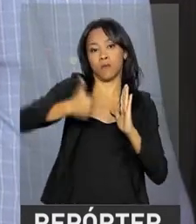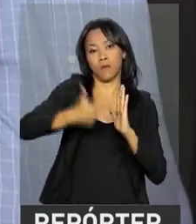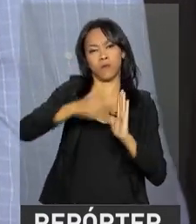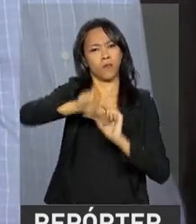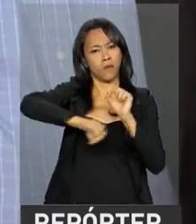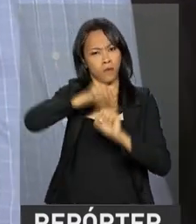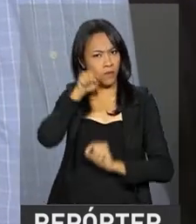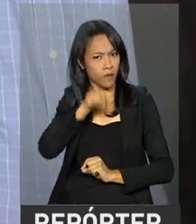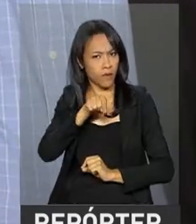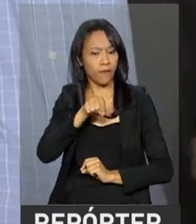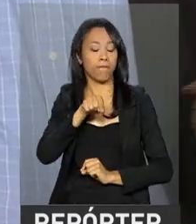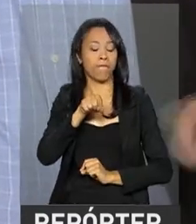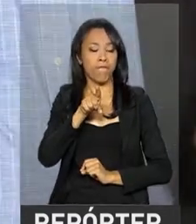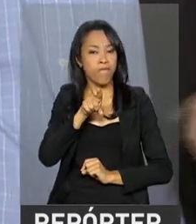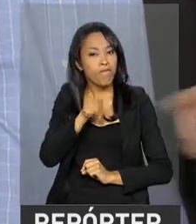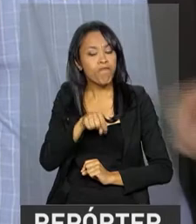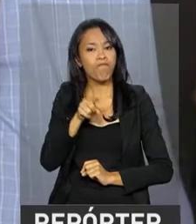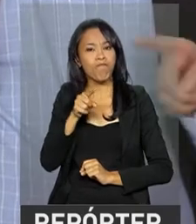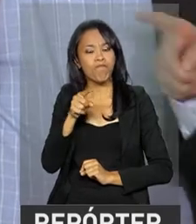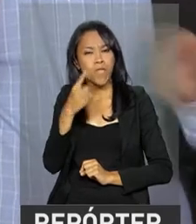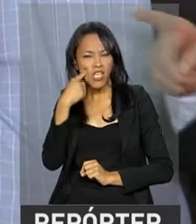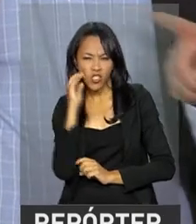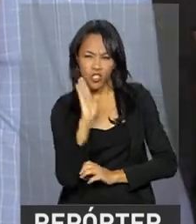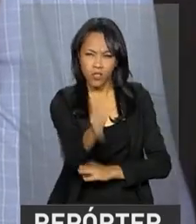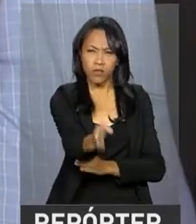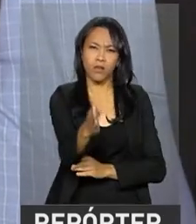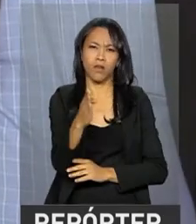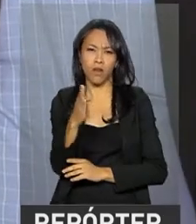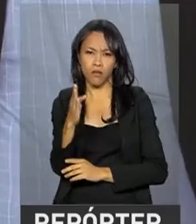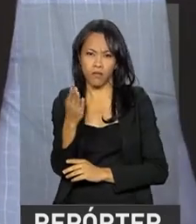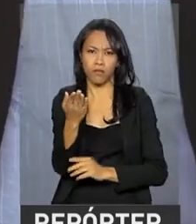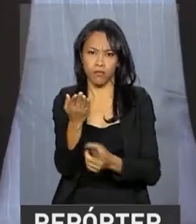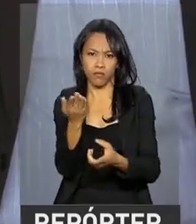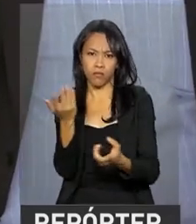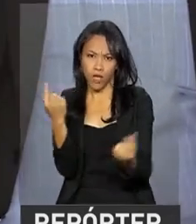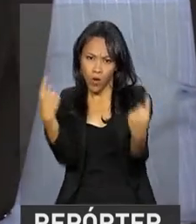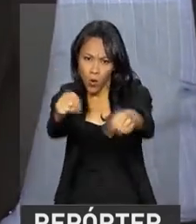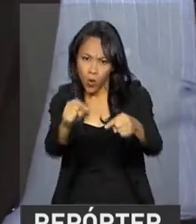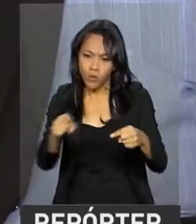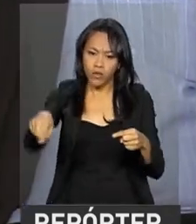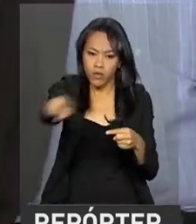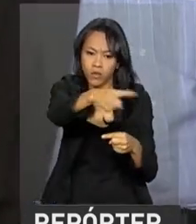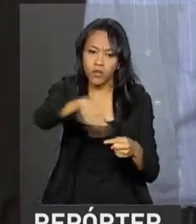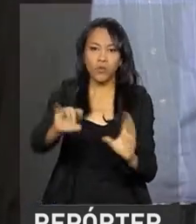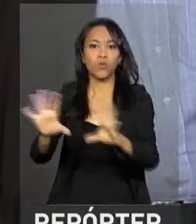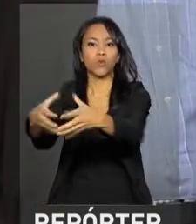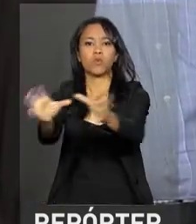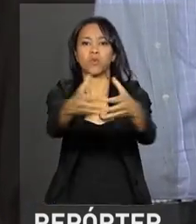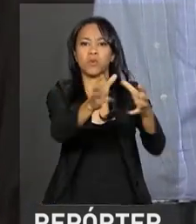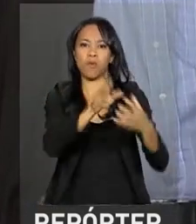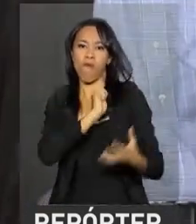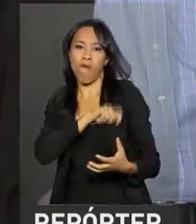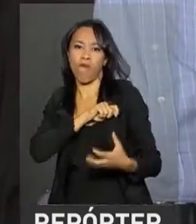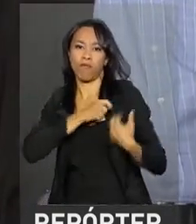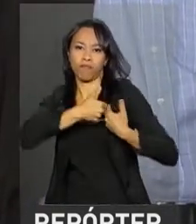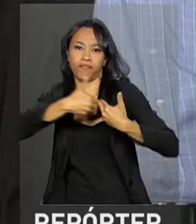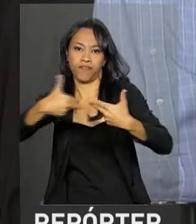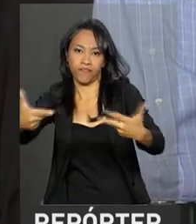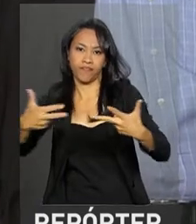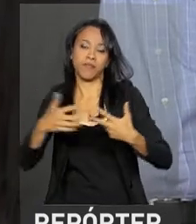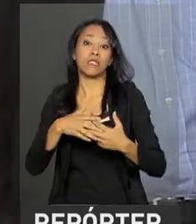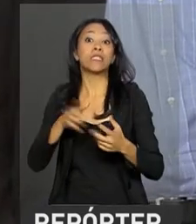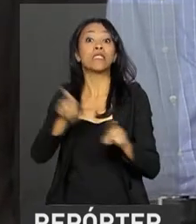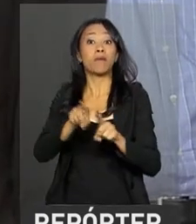exatamente do combate mais direto, muito objetivo, em relação às organizações criminosas, à questão